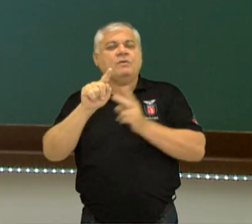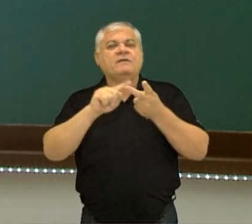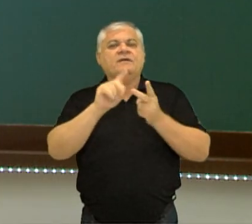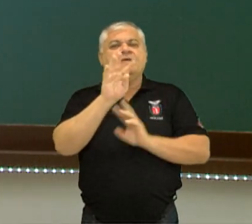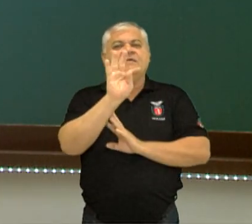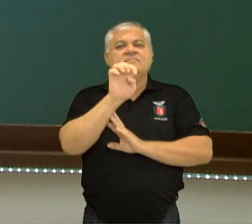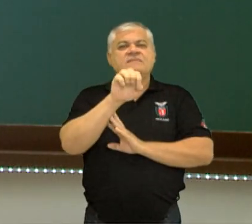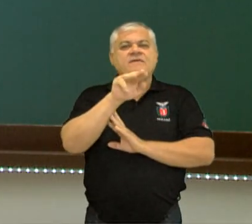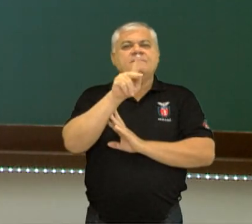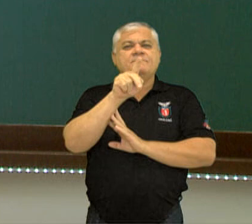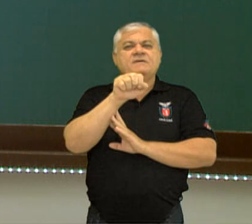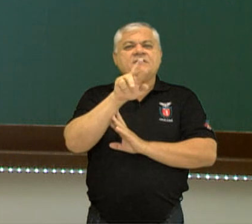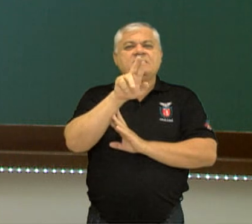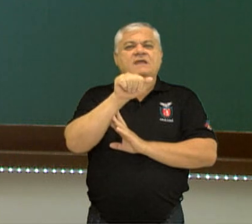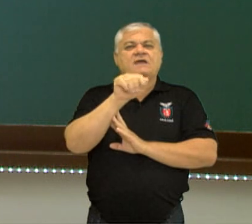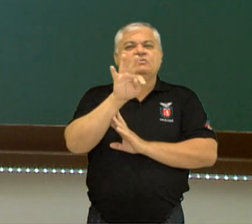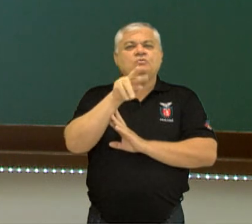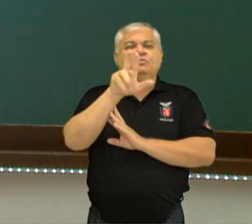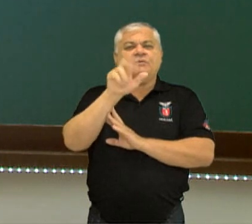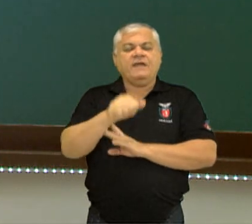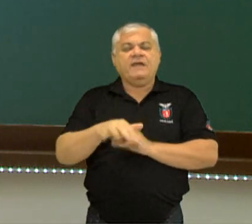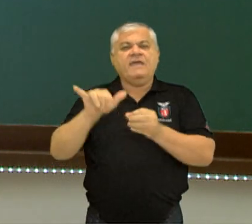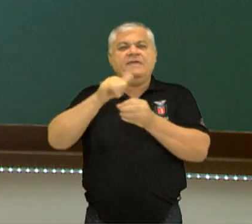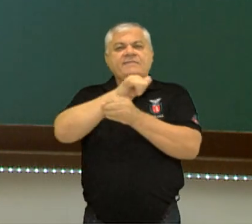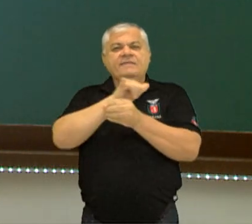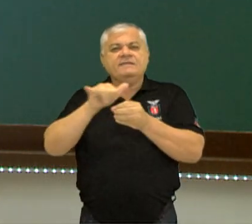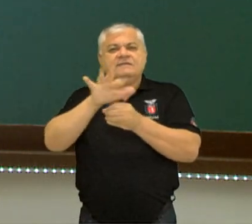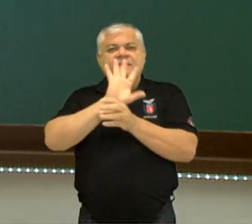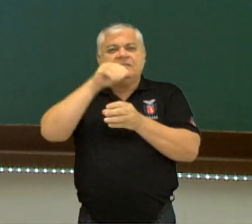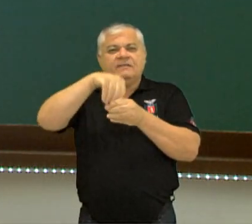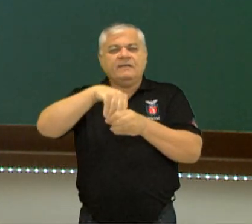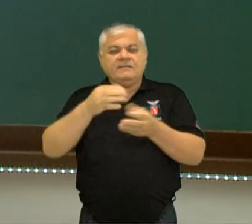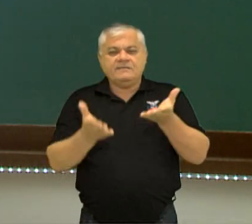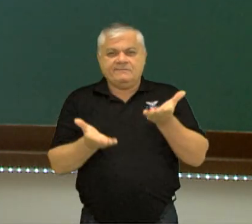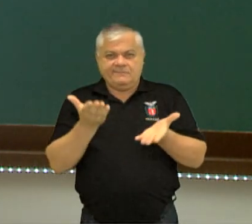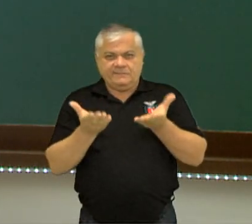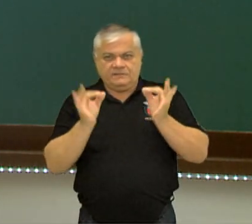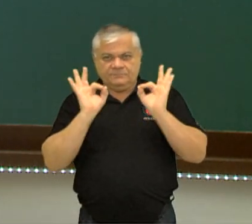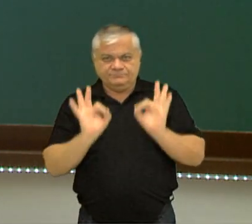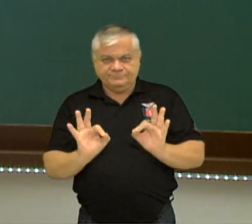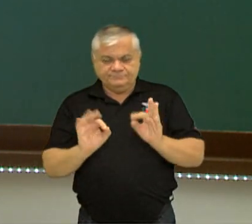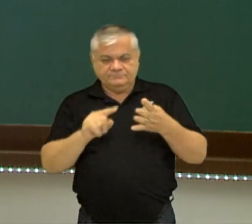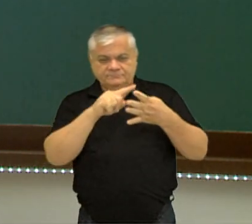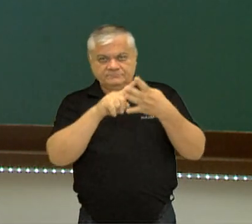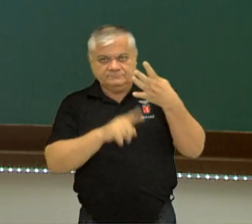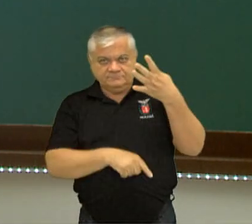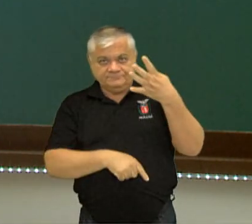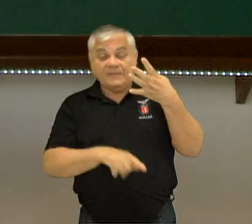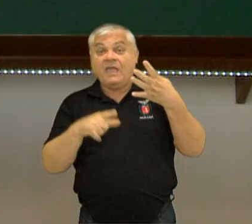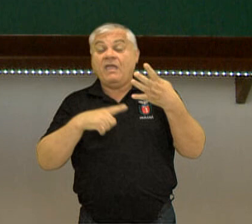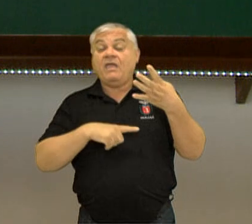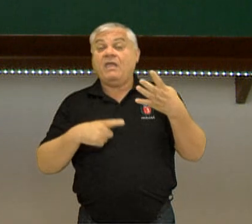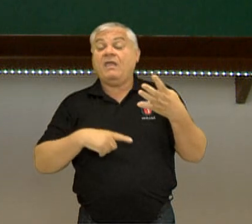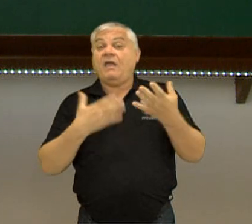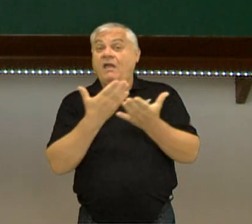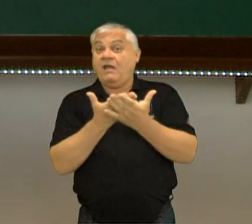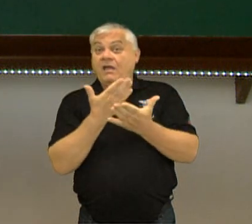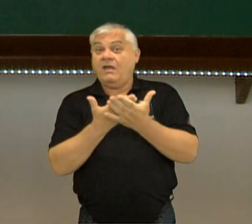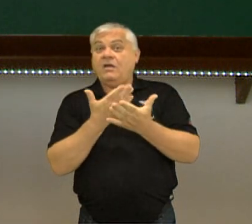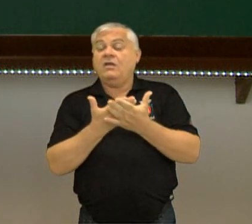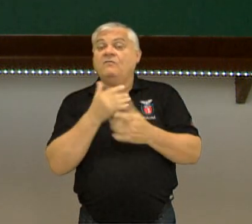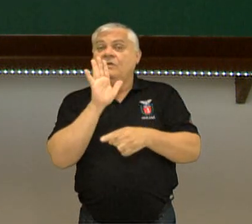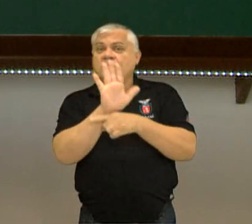temperatura, energia interna e equilíbrio térmico. Vale destacar que essa aula ela vai servir para